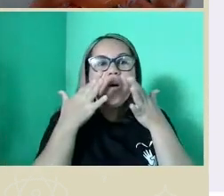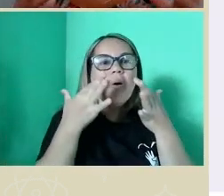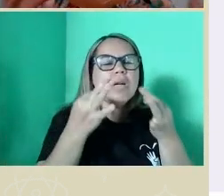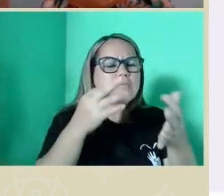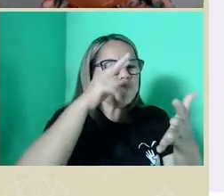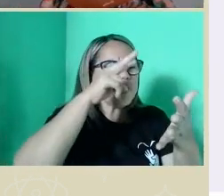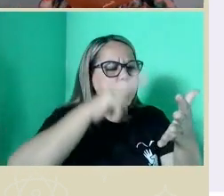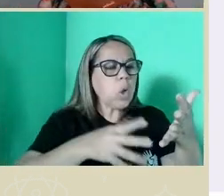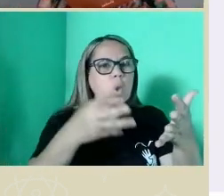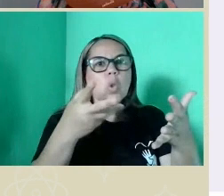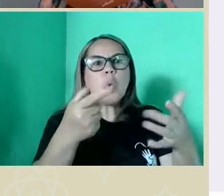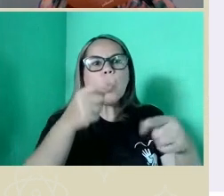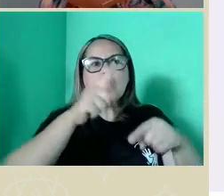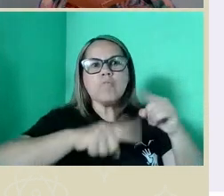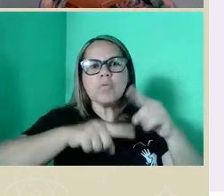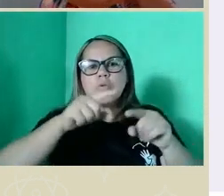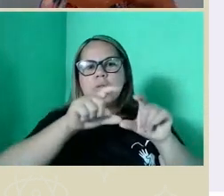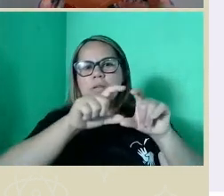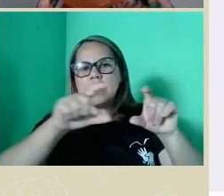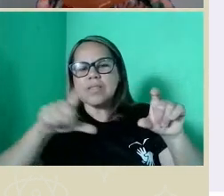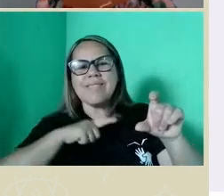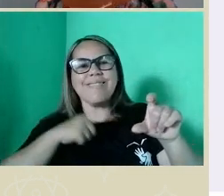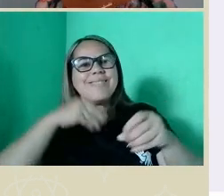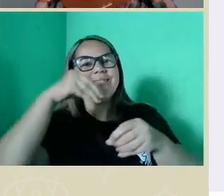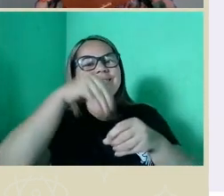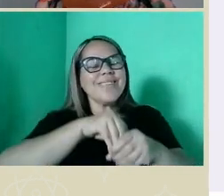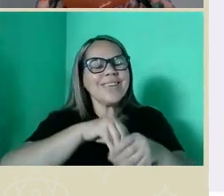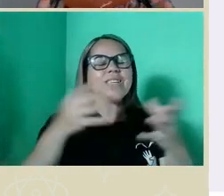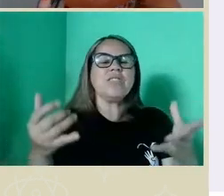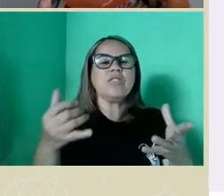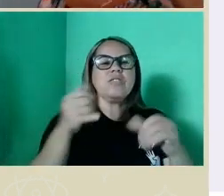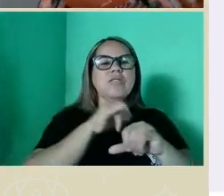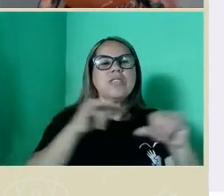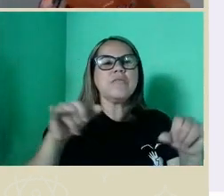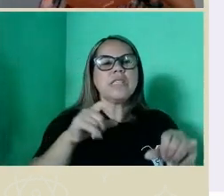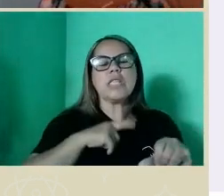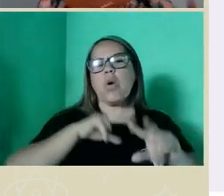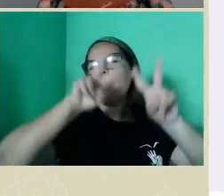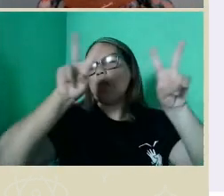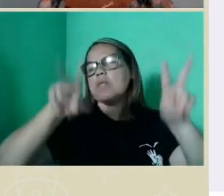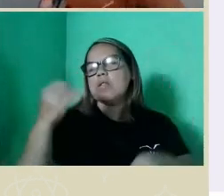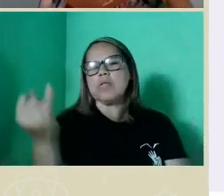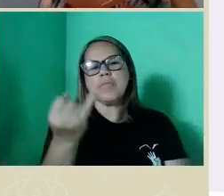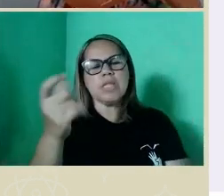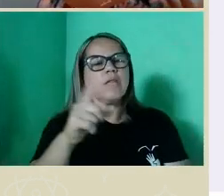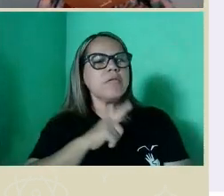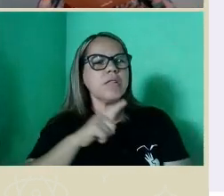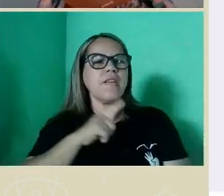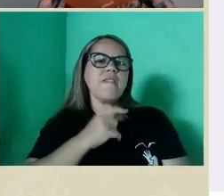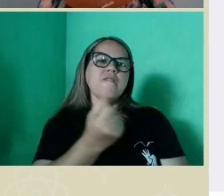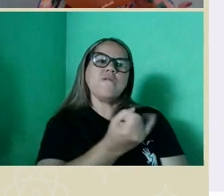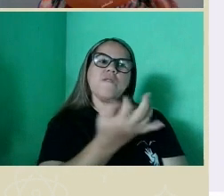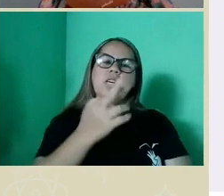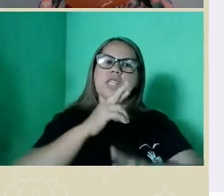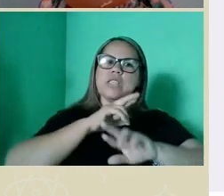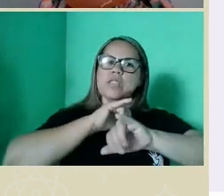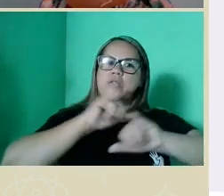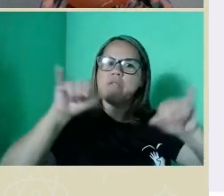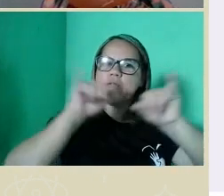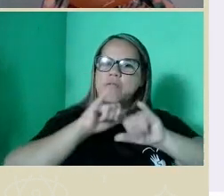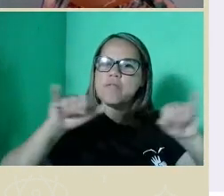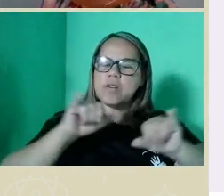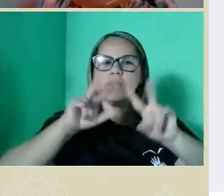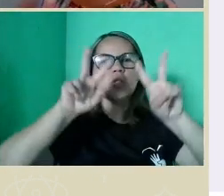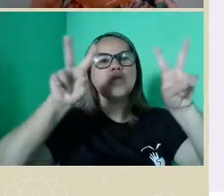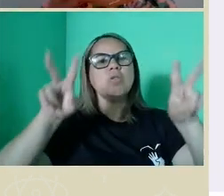todos os elementos daquele texto então o título é importantíssimo ele já traz muita mensagem do conteúdo a respeito do conteúdo